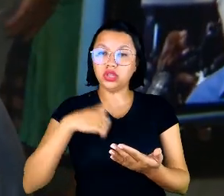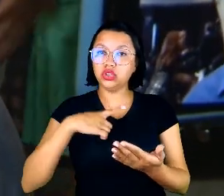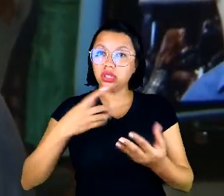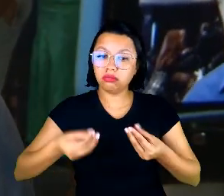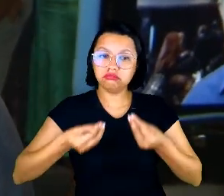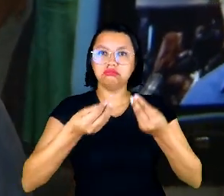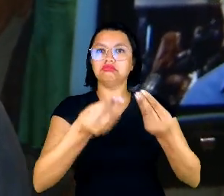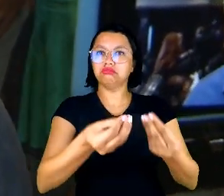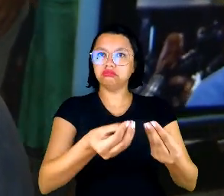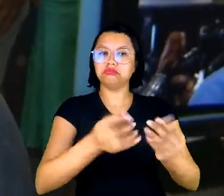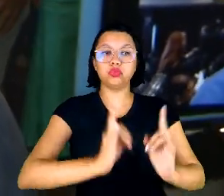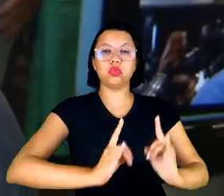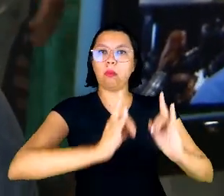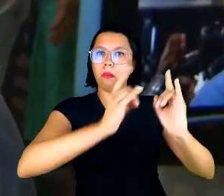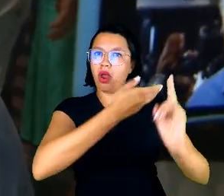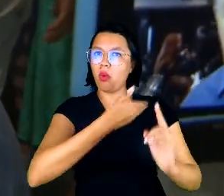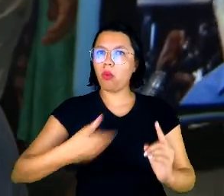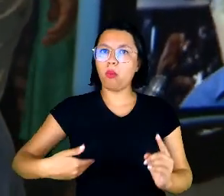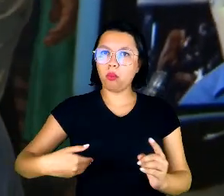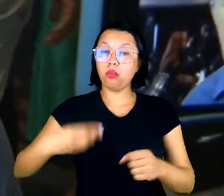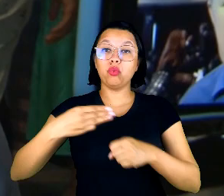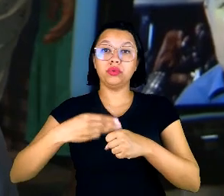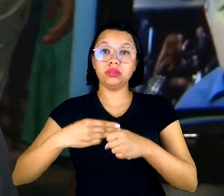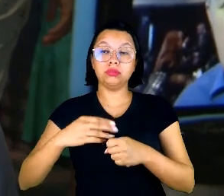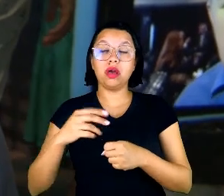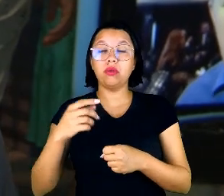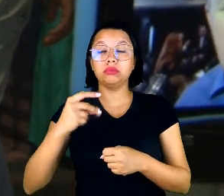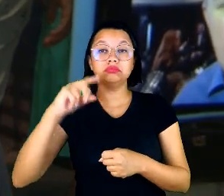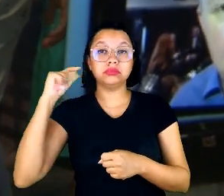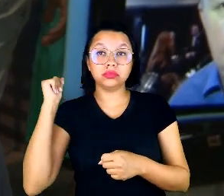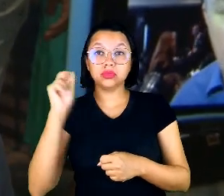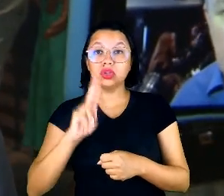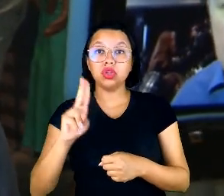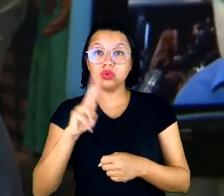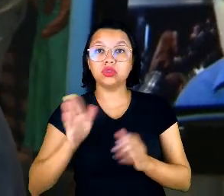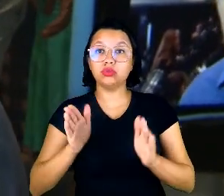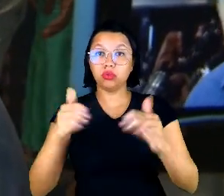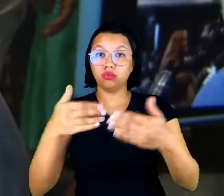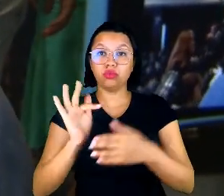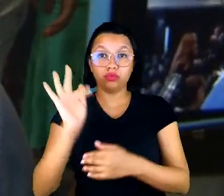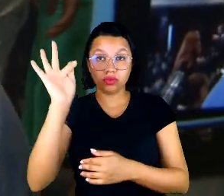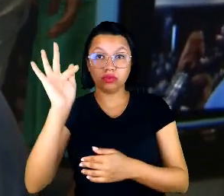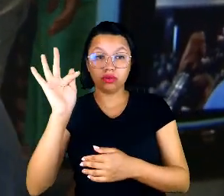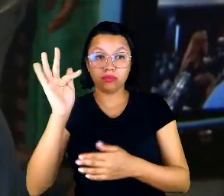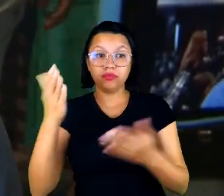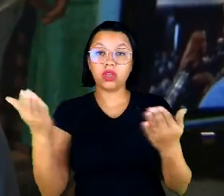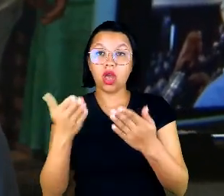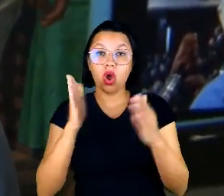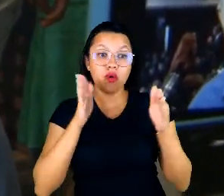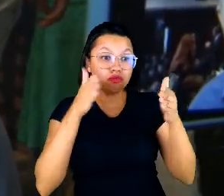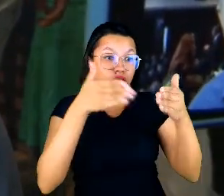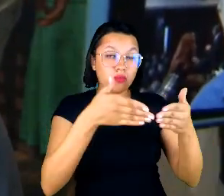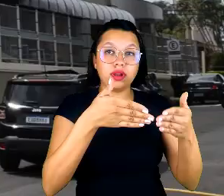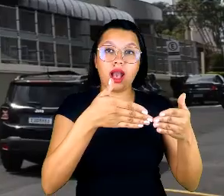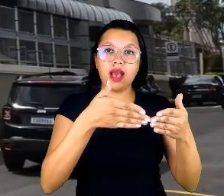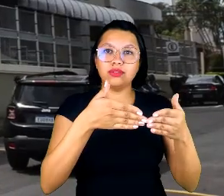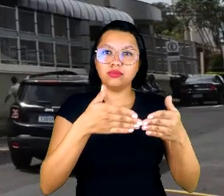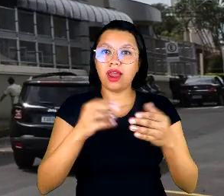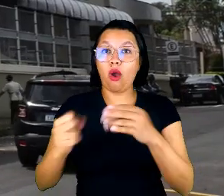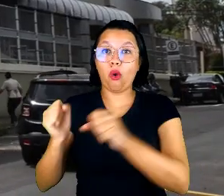devolução de um prédio público municipal, que era utilizado pelo Fórum Federal, que vai ser destinado agora para a construção de uma